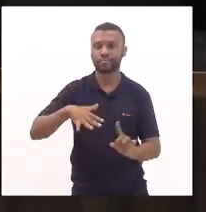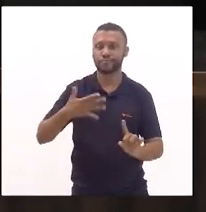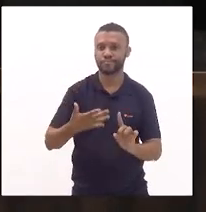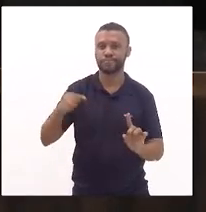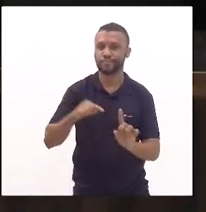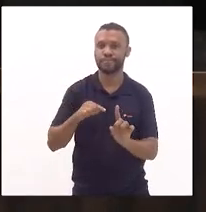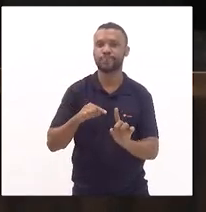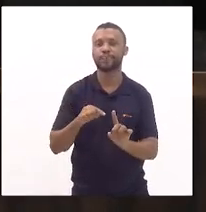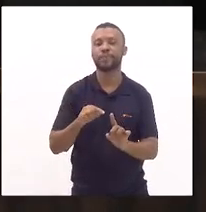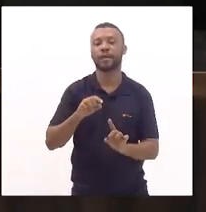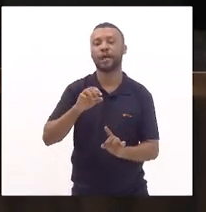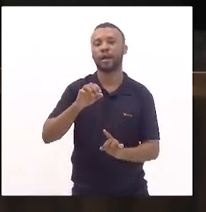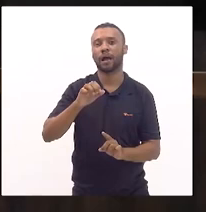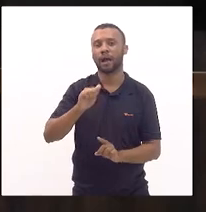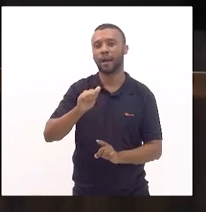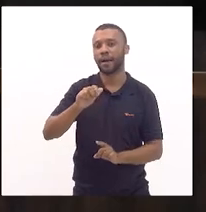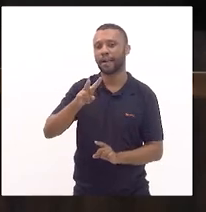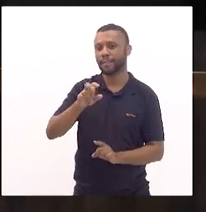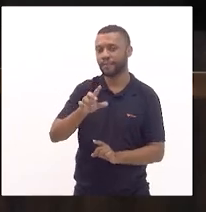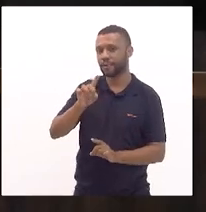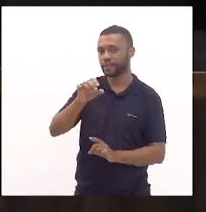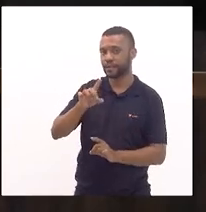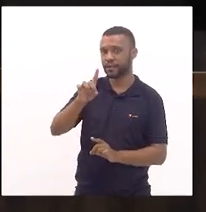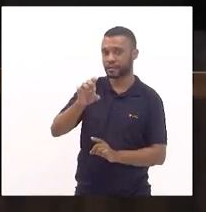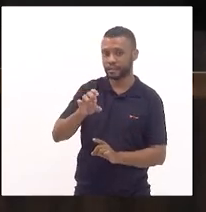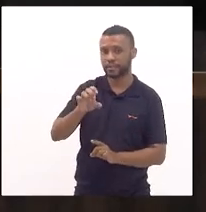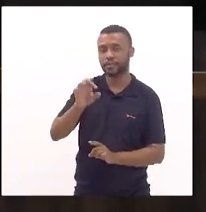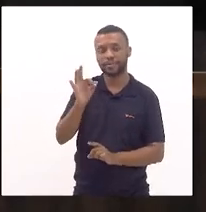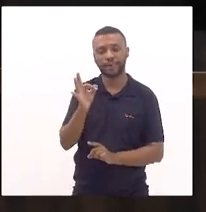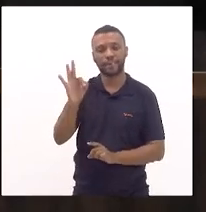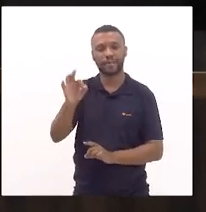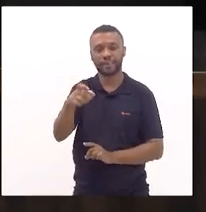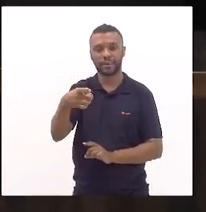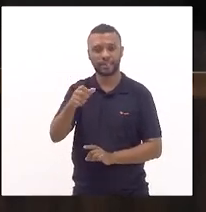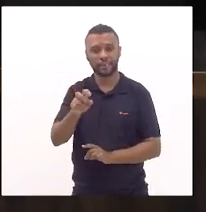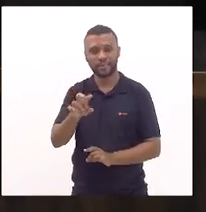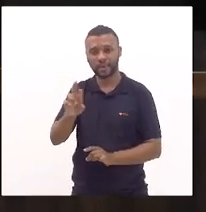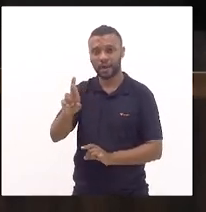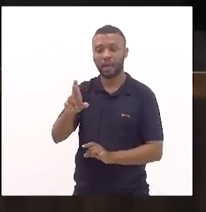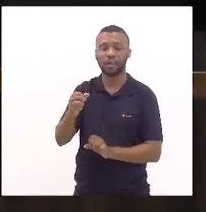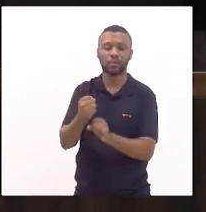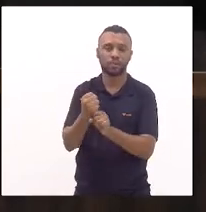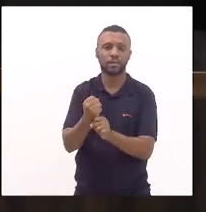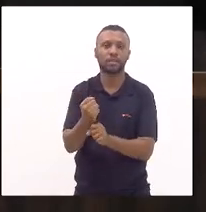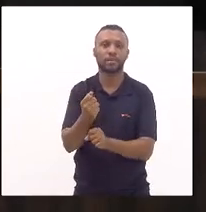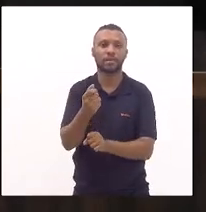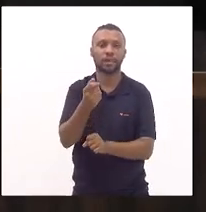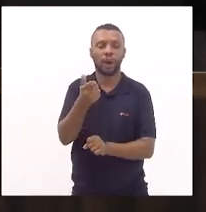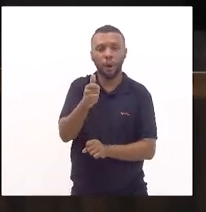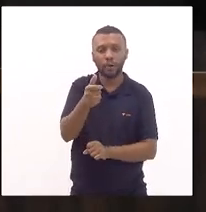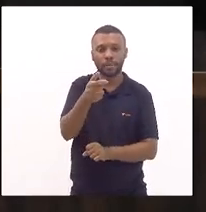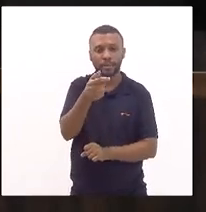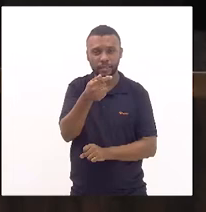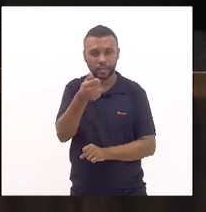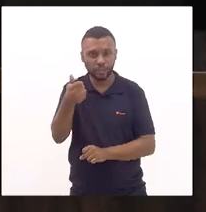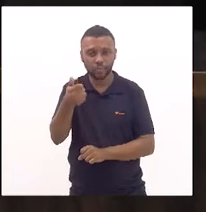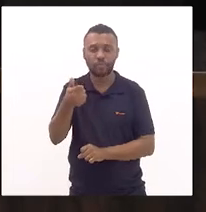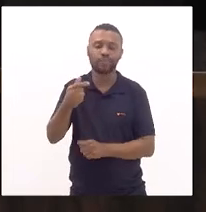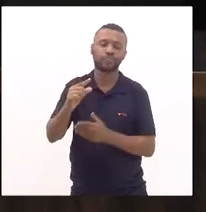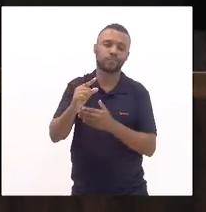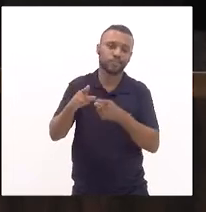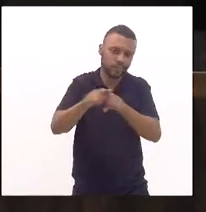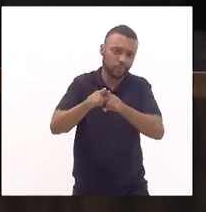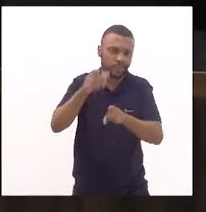senhora Alvaneide de França Xavier. Projeto de resolução 1171, de autoria da deputada Tia